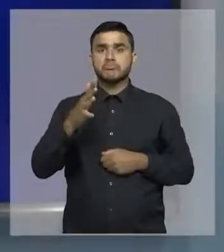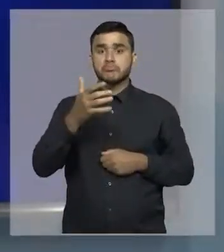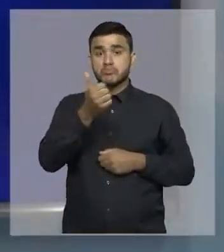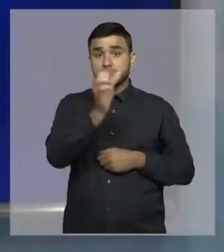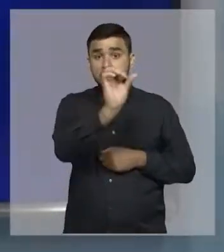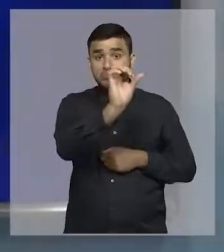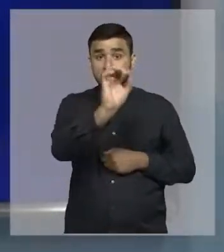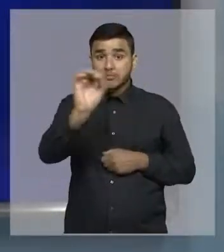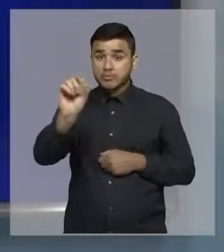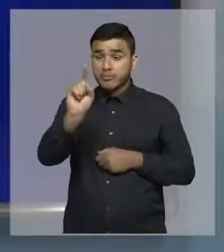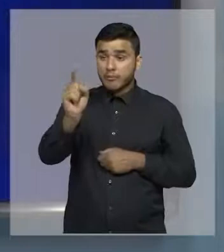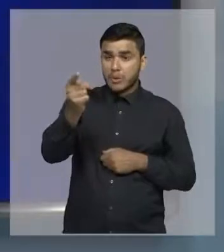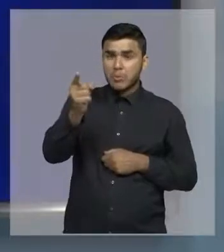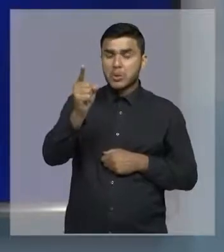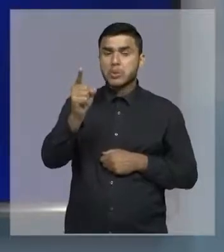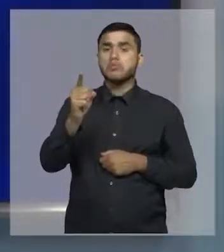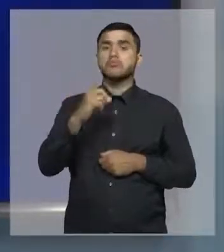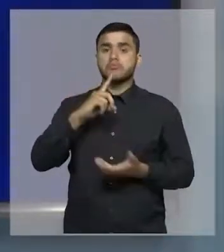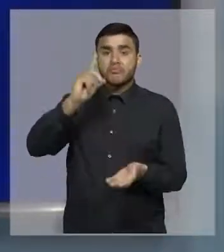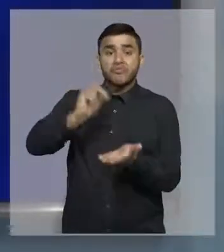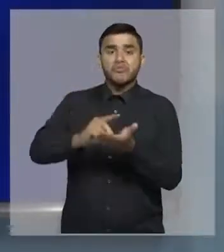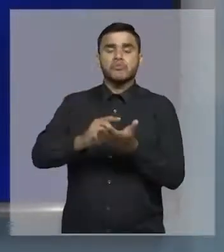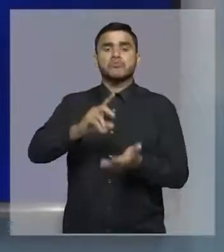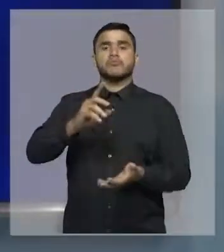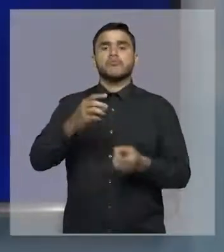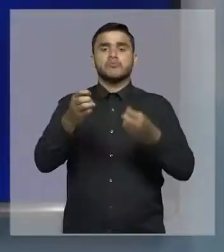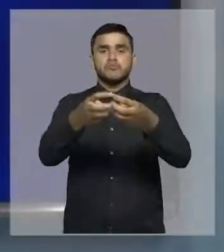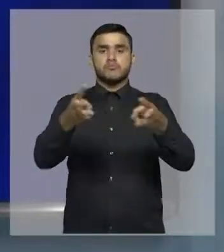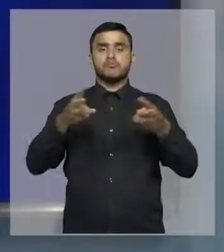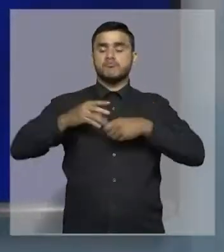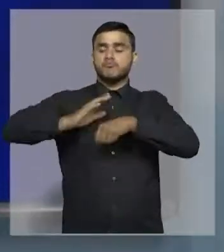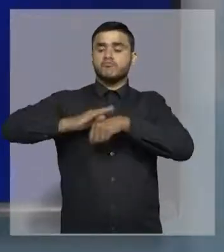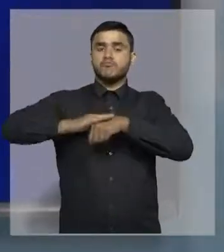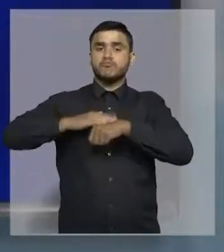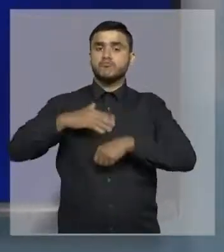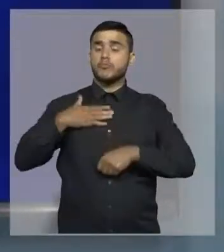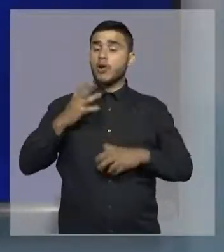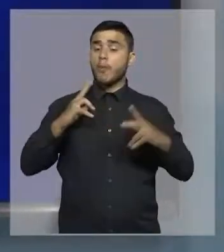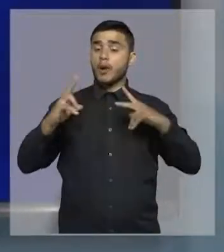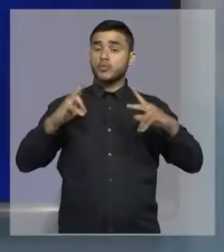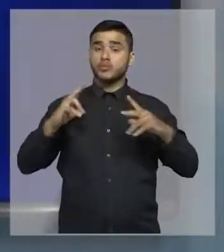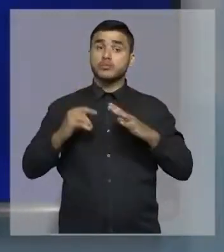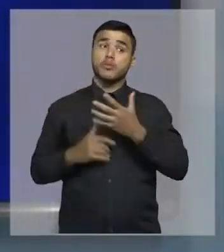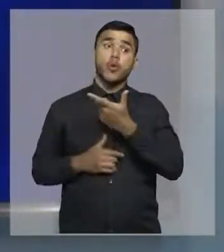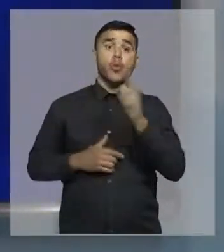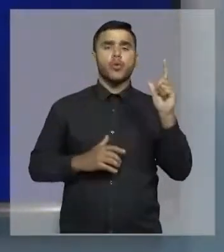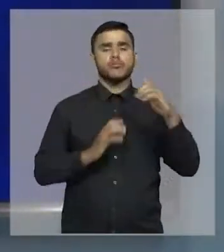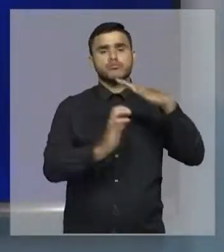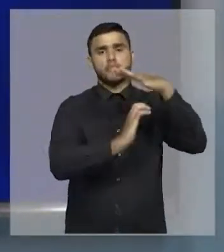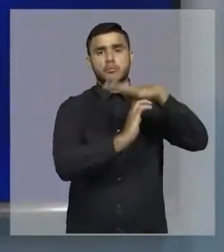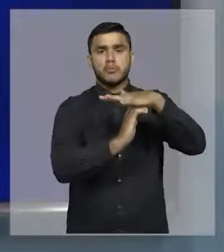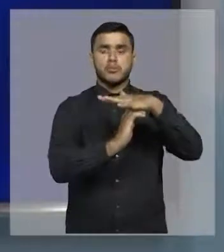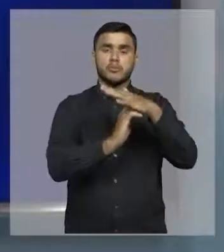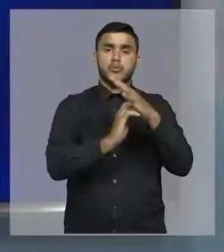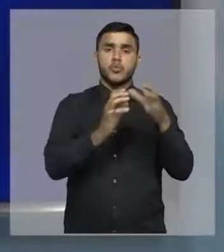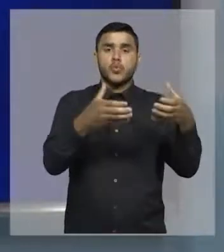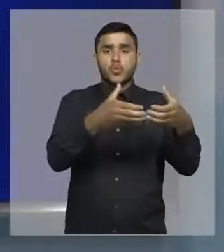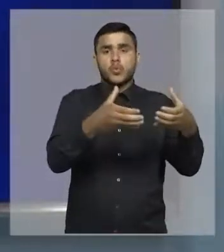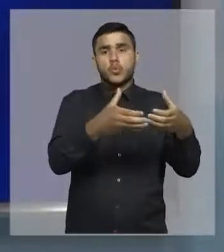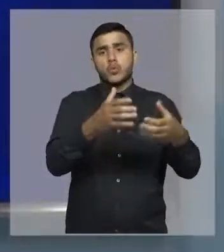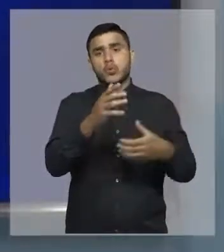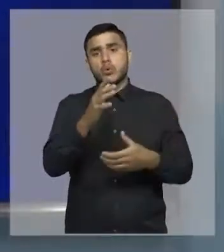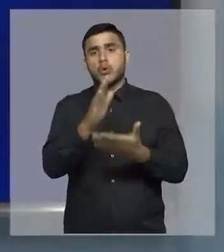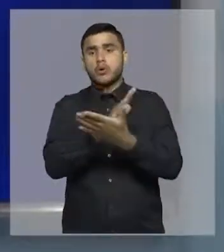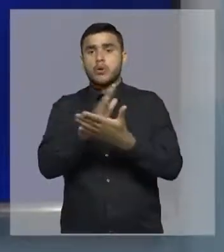de 600.000 são os verdadeiros caminhoneiros autônomos e o restante está distribuído entre pequenas,